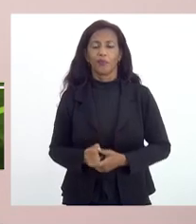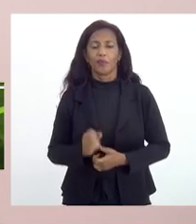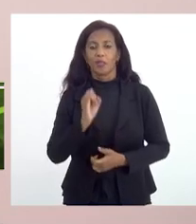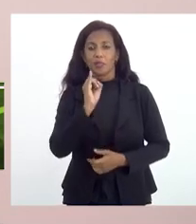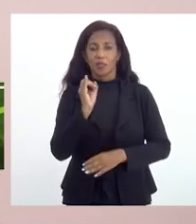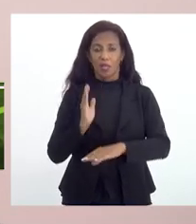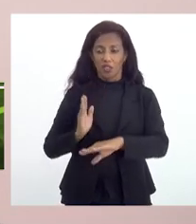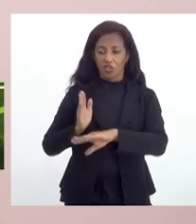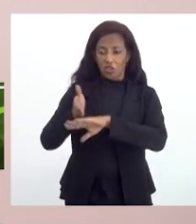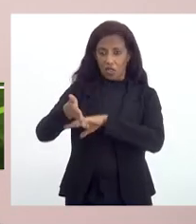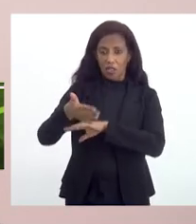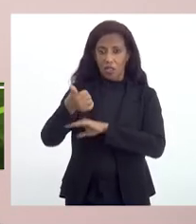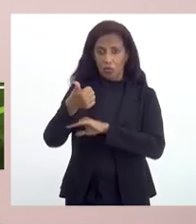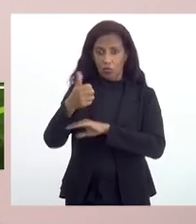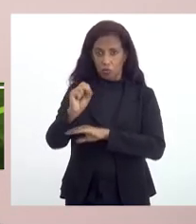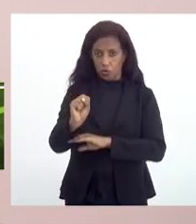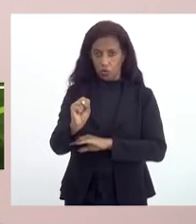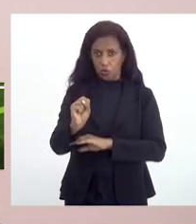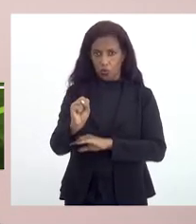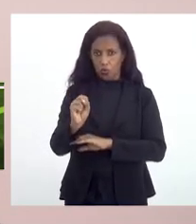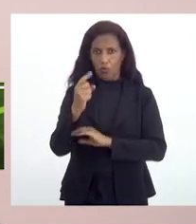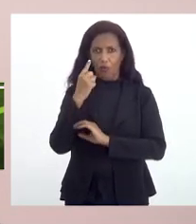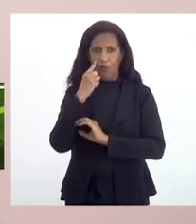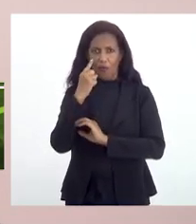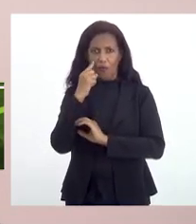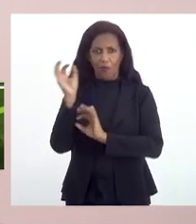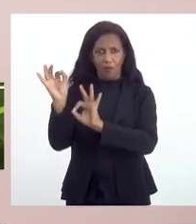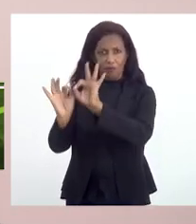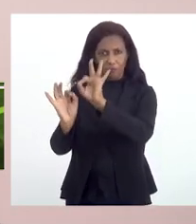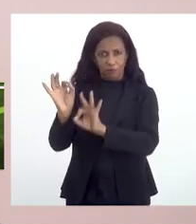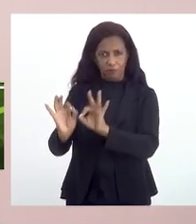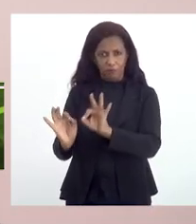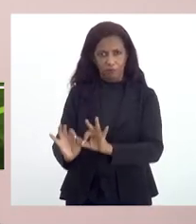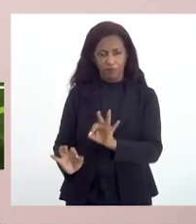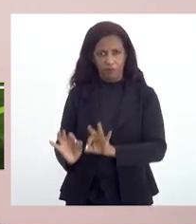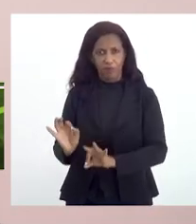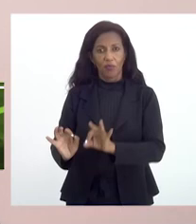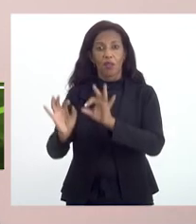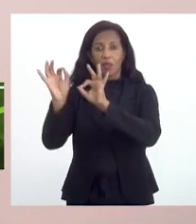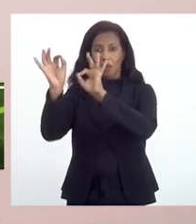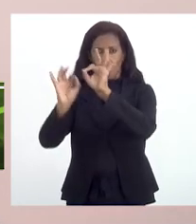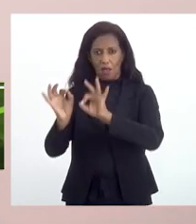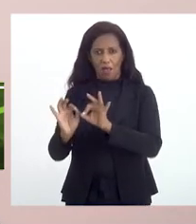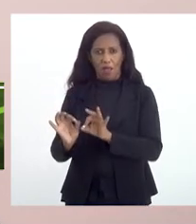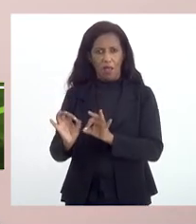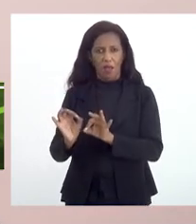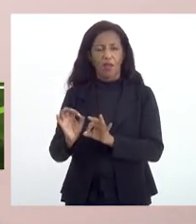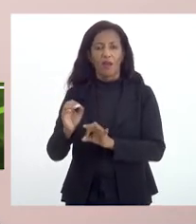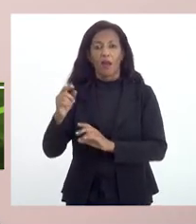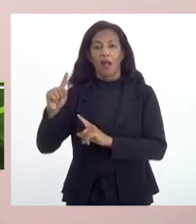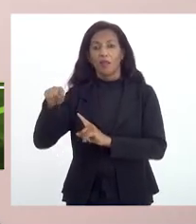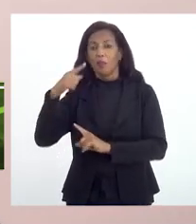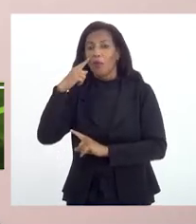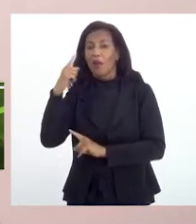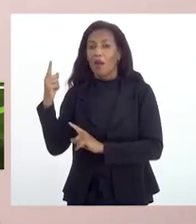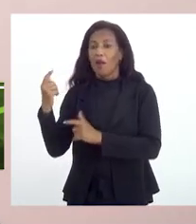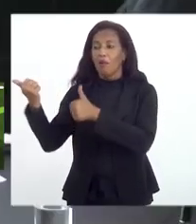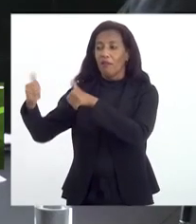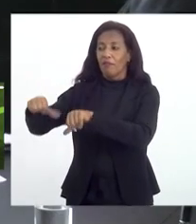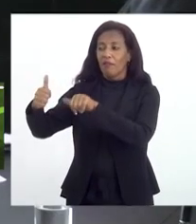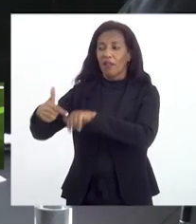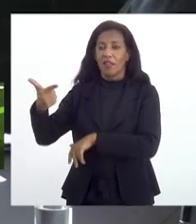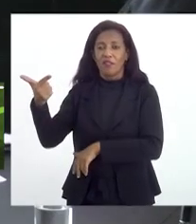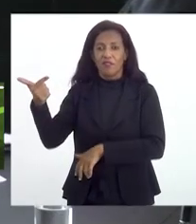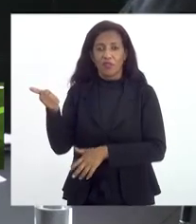gente entra com 18, apura... Para formalizar 18. Formalizar 18. Apurando 21, vai ter essa